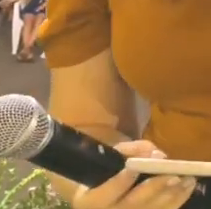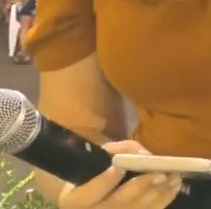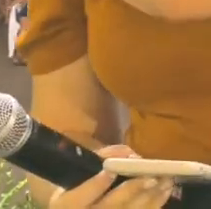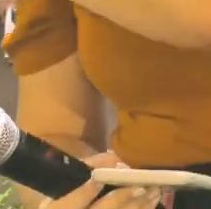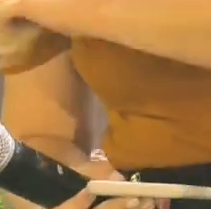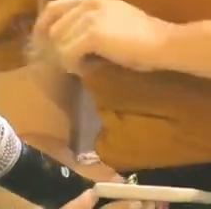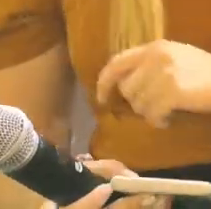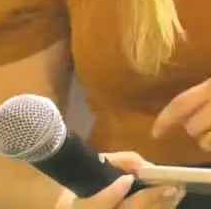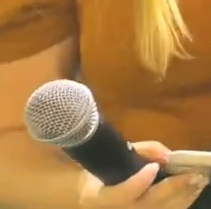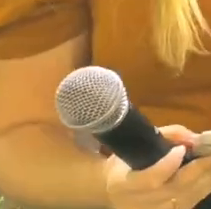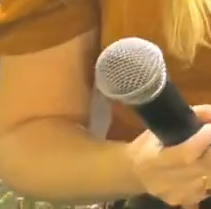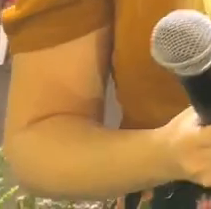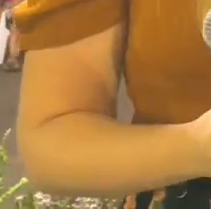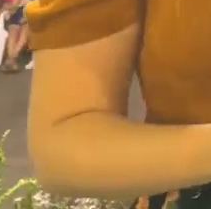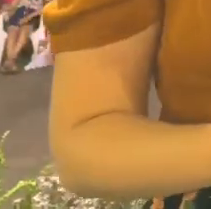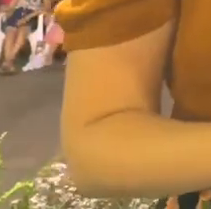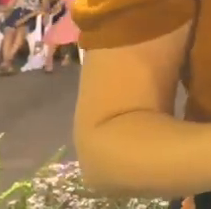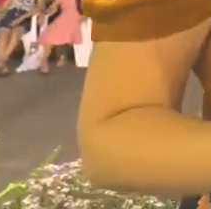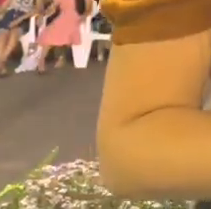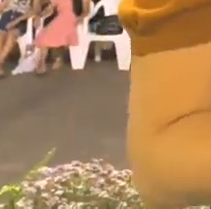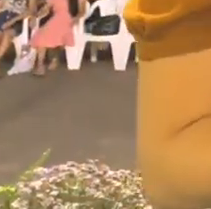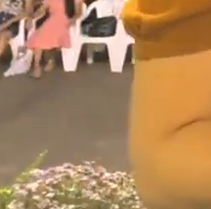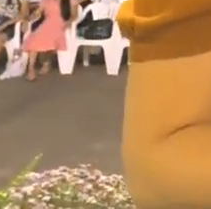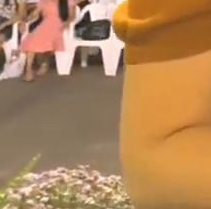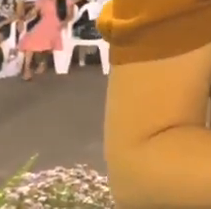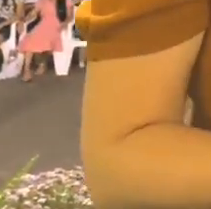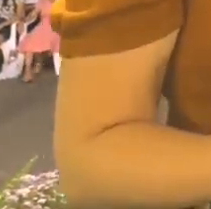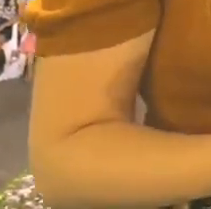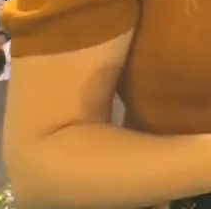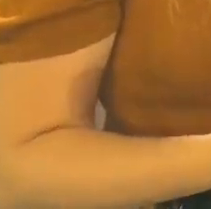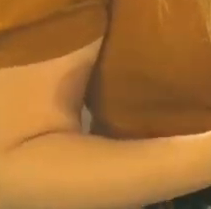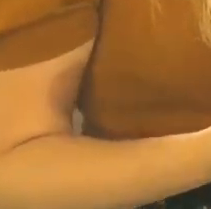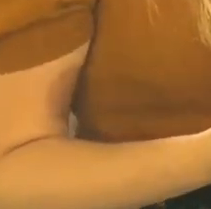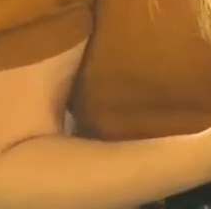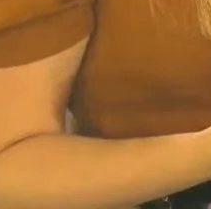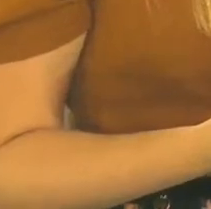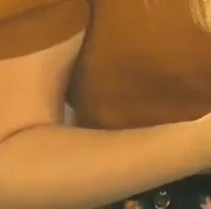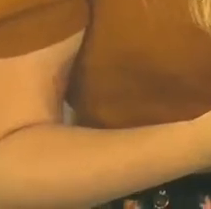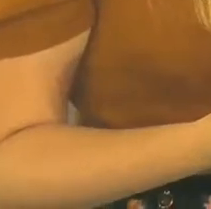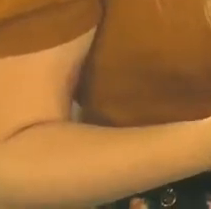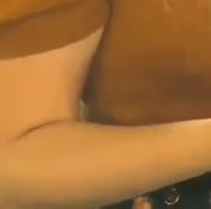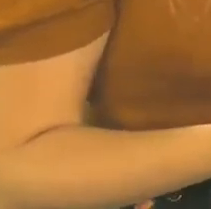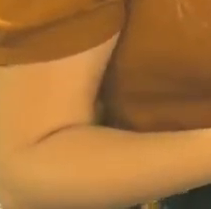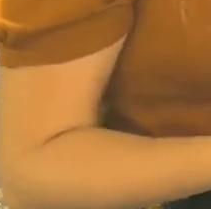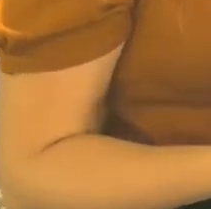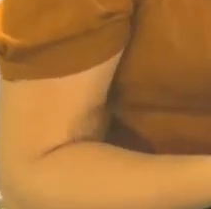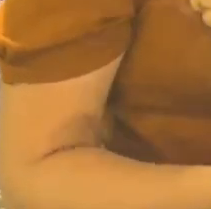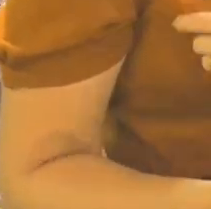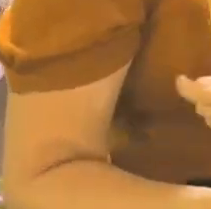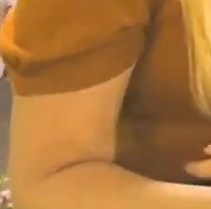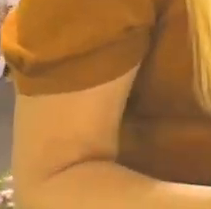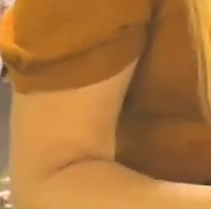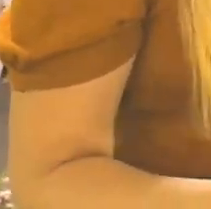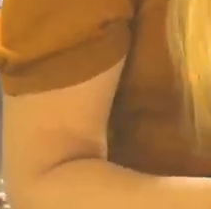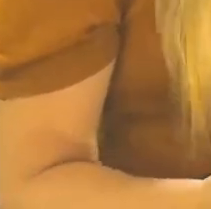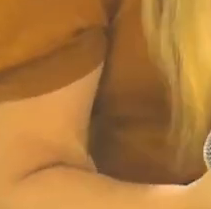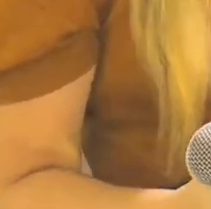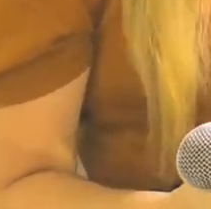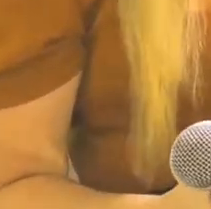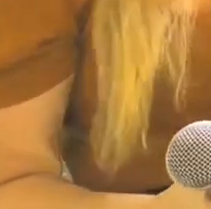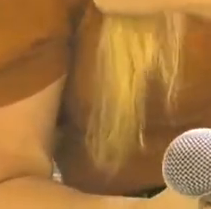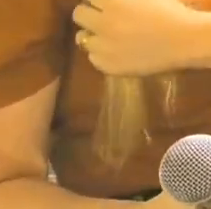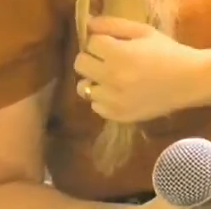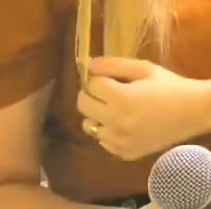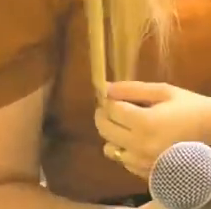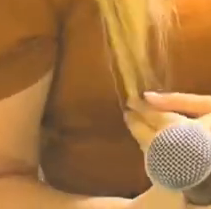moro aqui em Vista Alegre do Abunã tá acompanhando todo dia um abraço para você e para sua família e eu tenho outra a irmã Nailton Oliveira